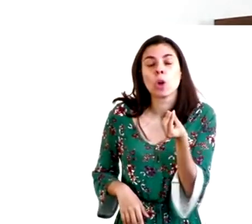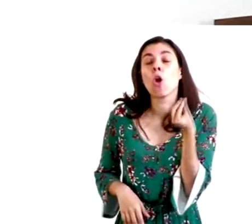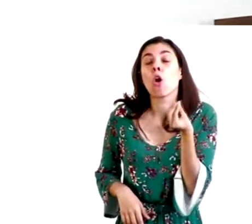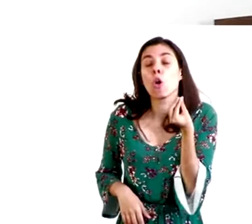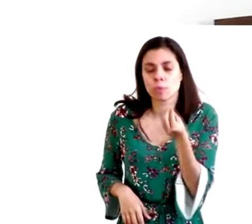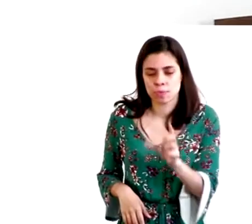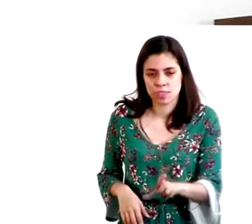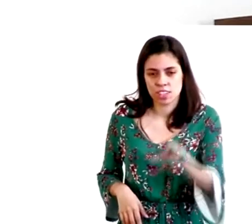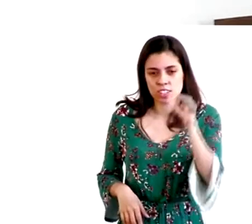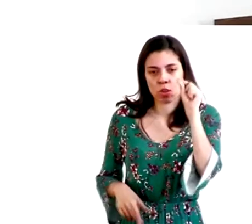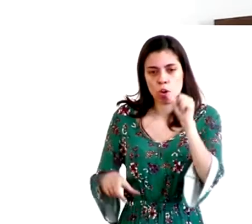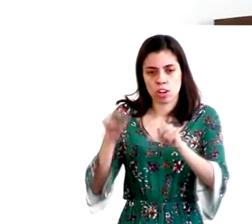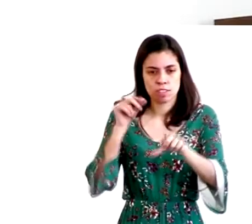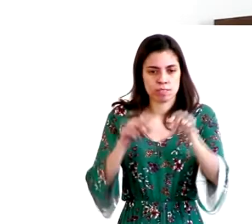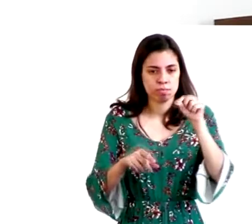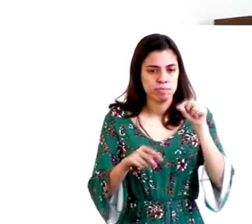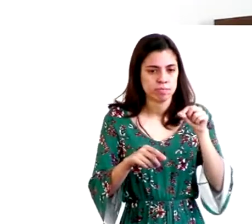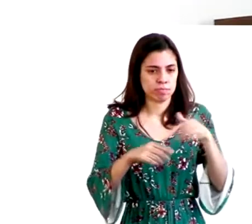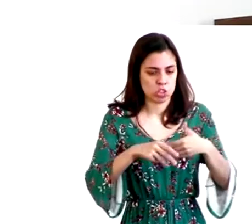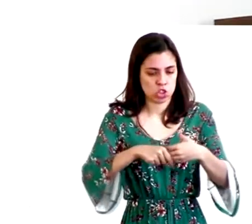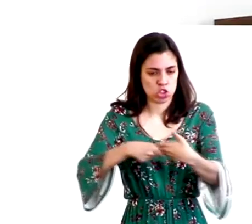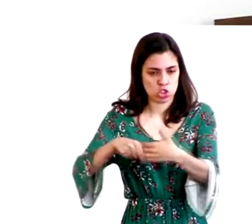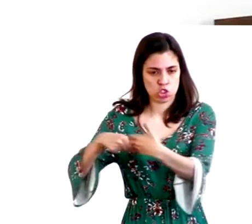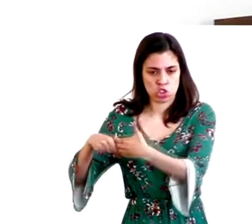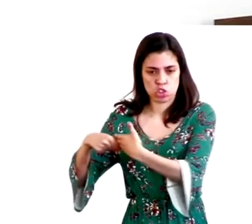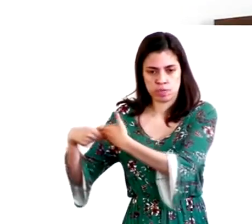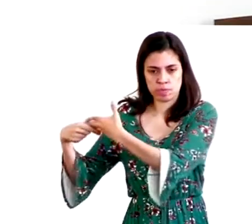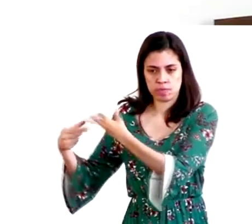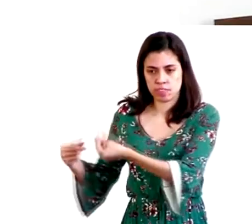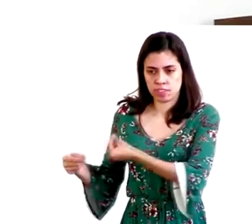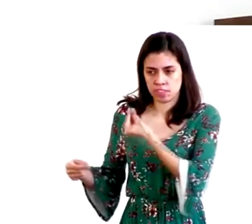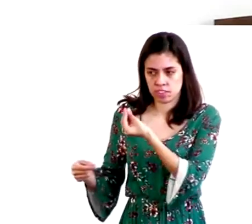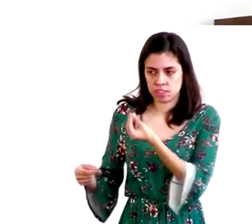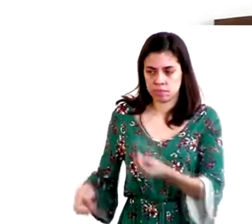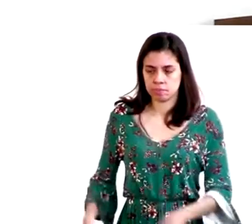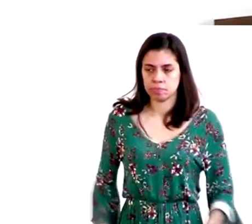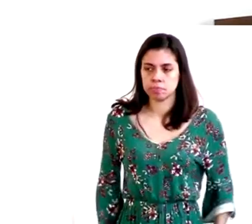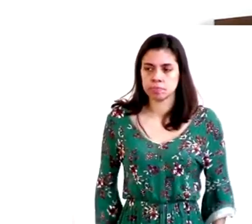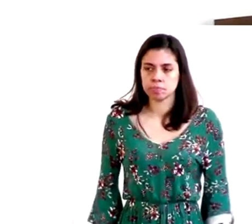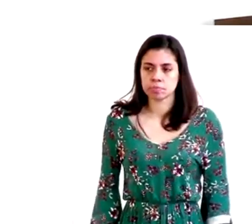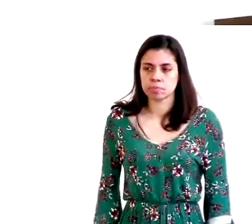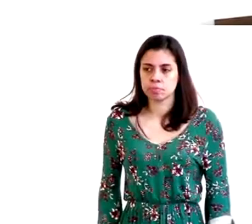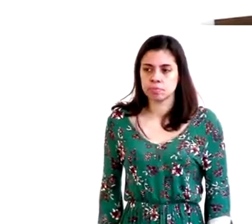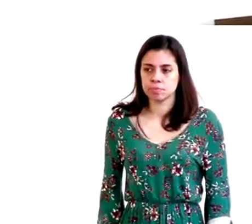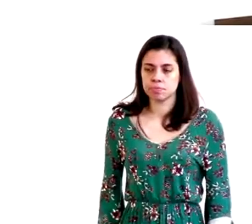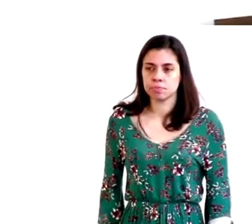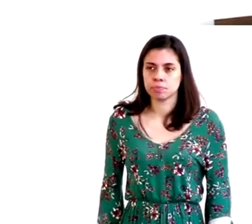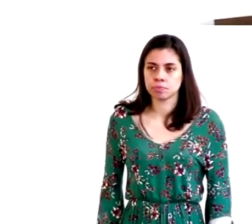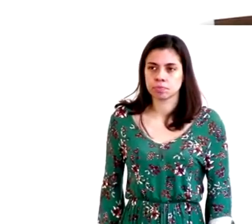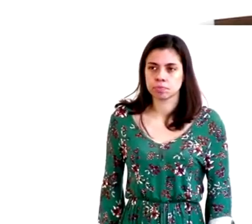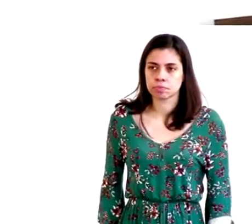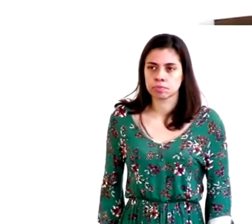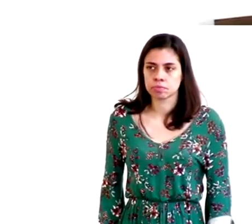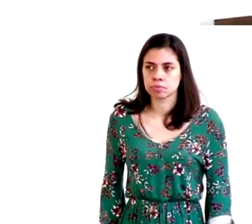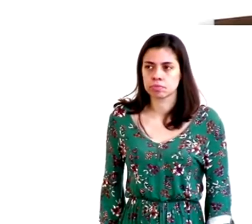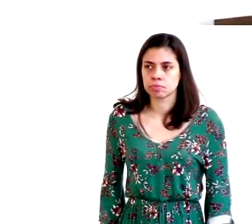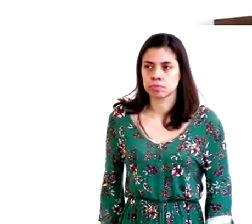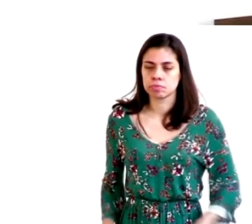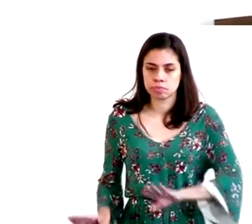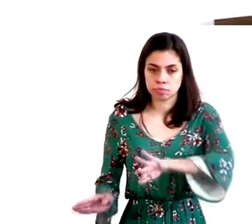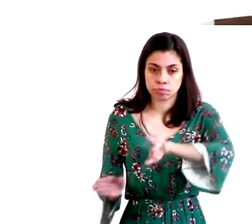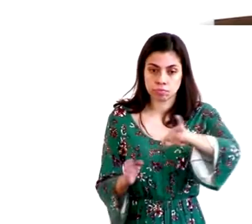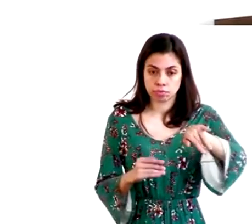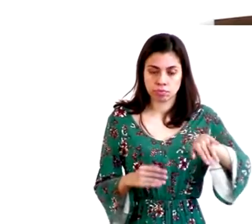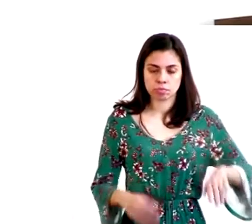sua vida. Queridos, para encerrar este primeiro sermão, vamos extrair